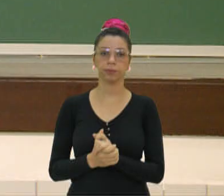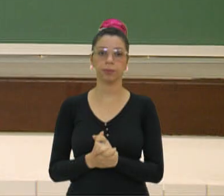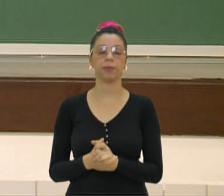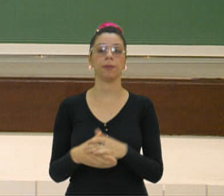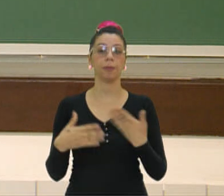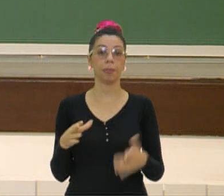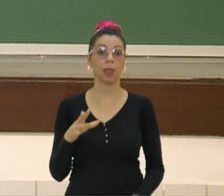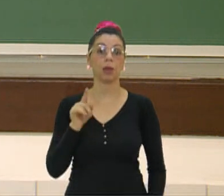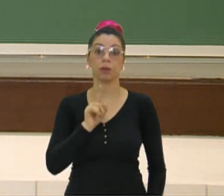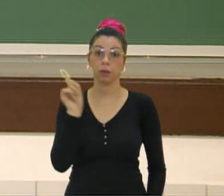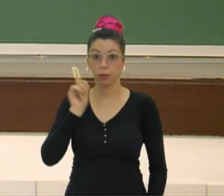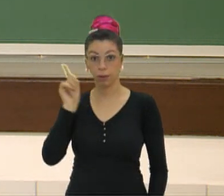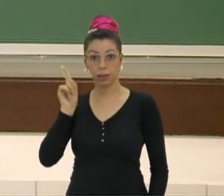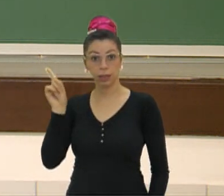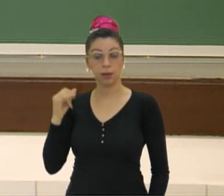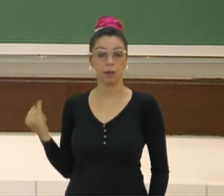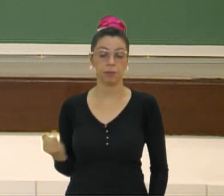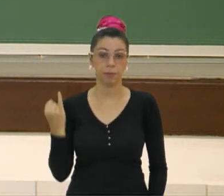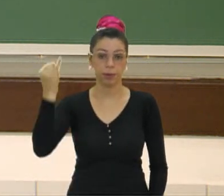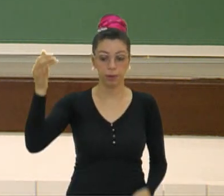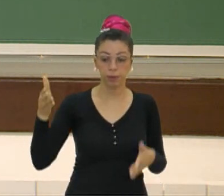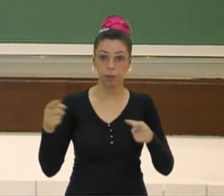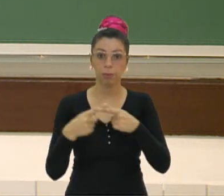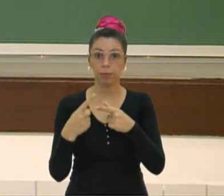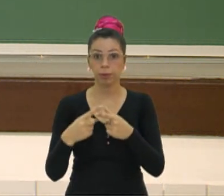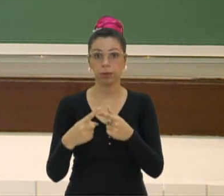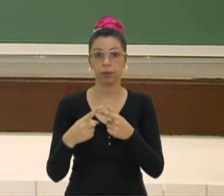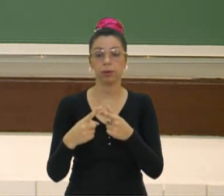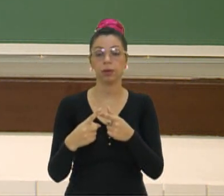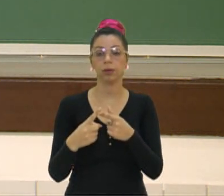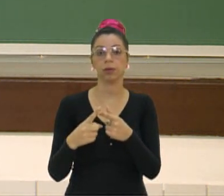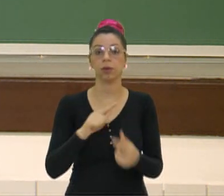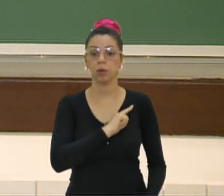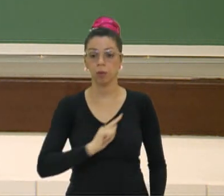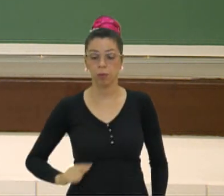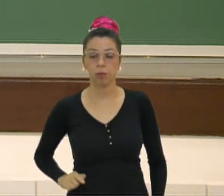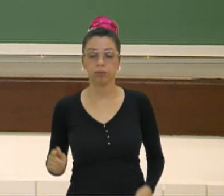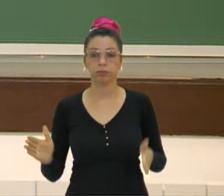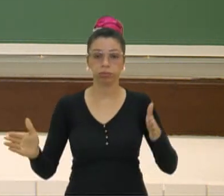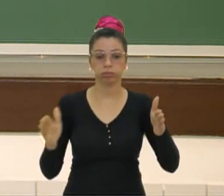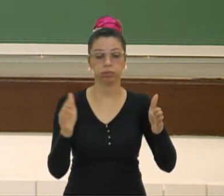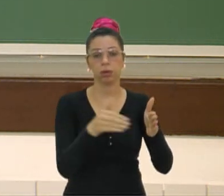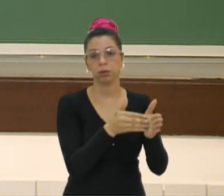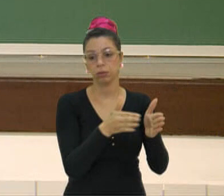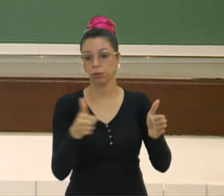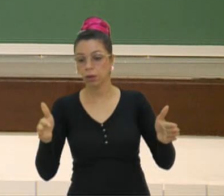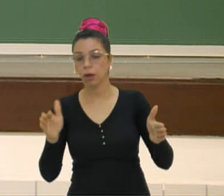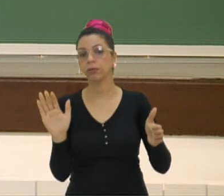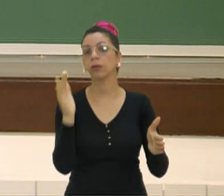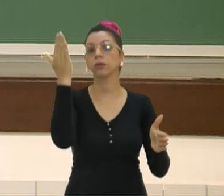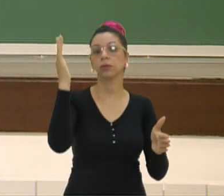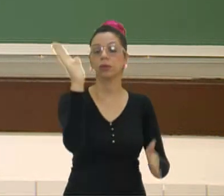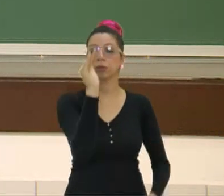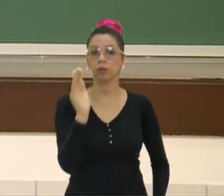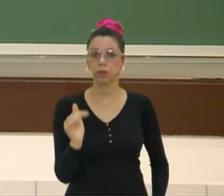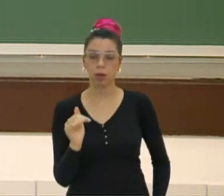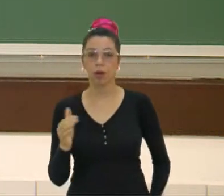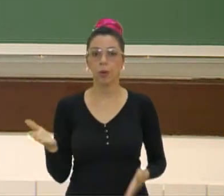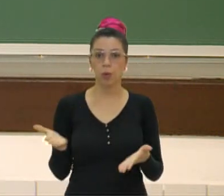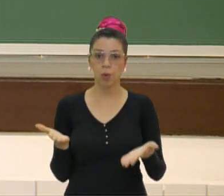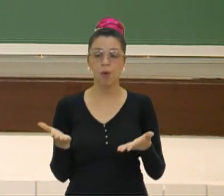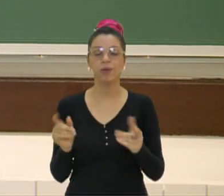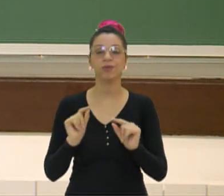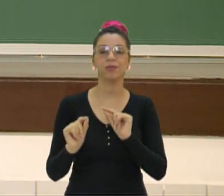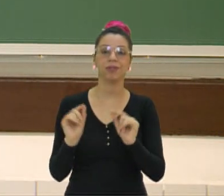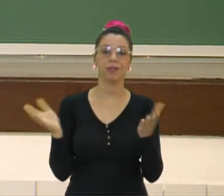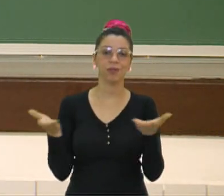líder importante porque durante o seu governo é que vai se desenrolar essa história brasileira que vamos analisar aí do período do Dutra, ok?